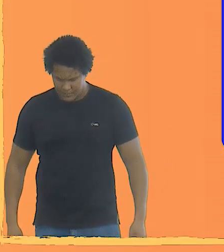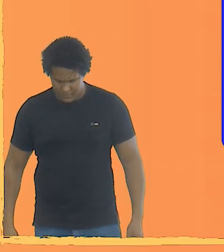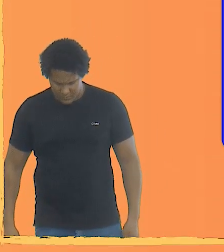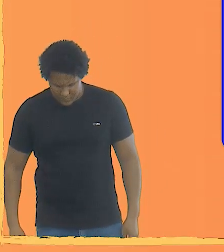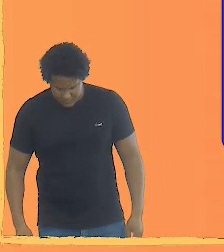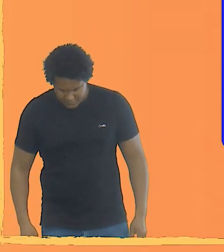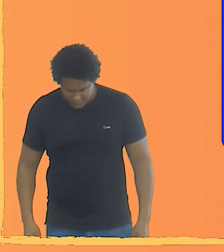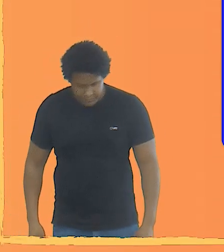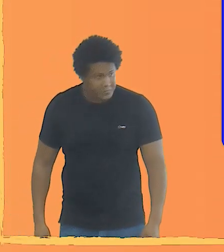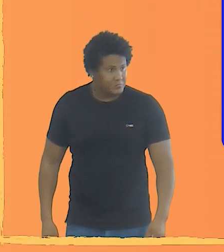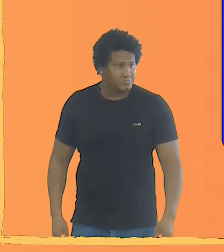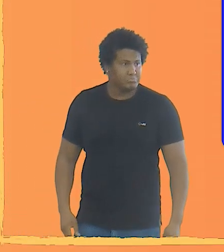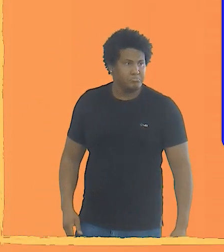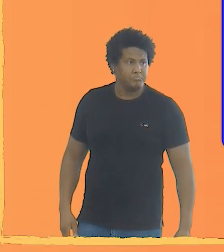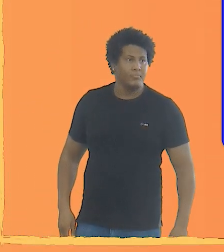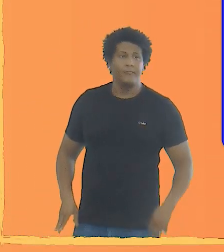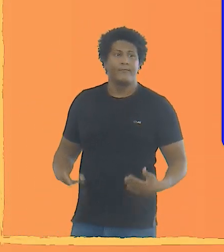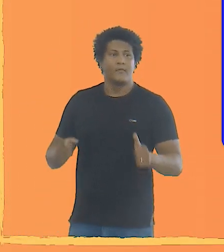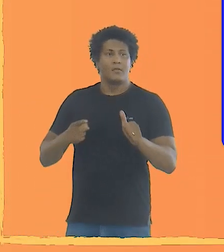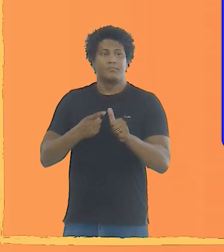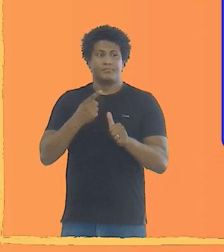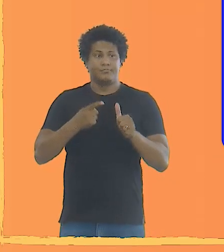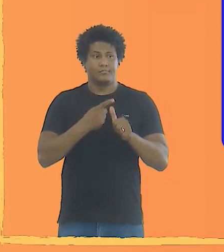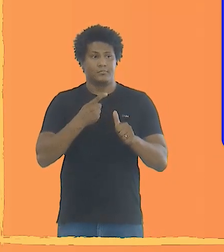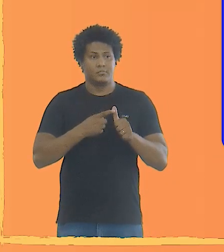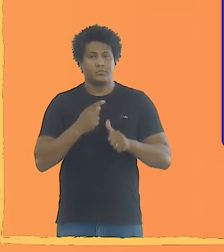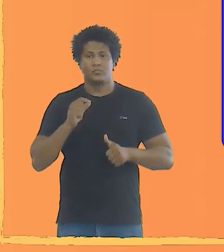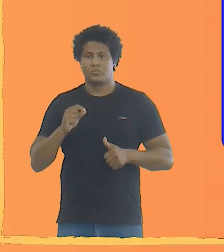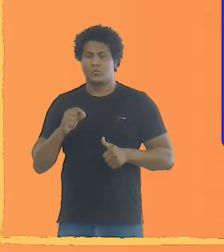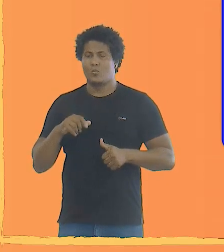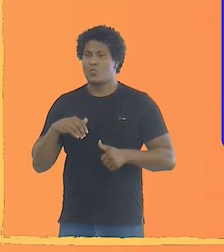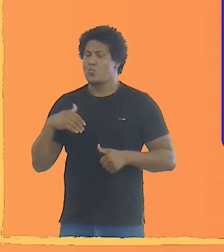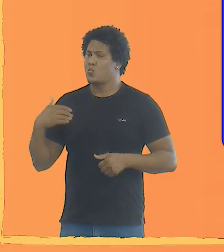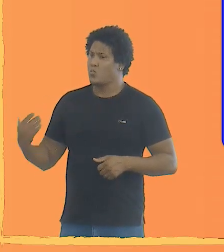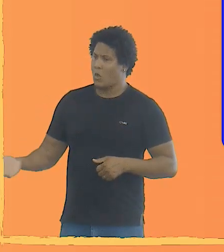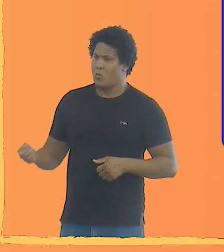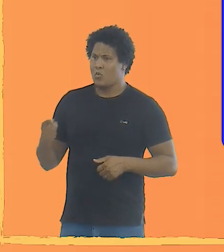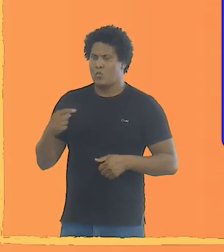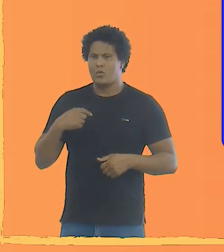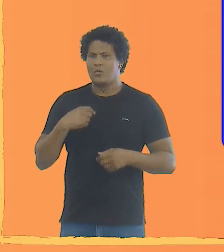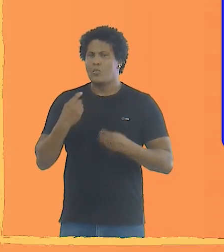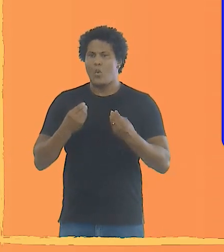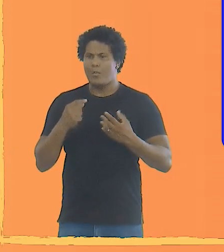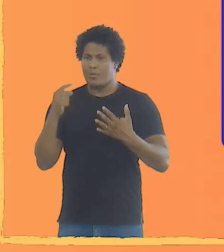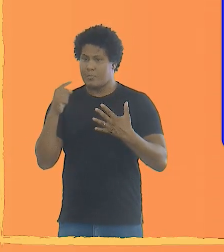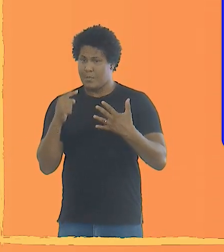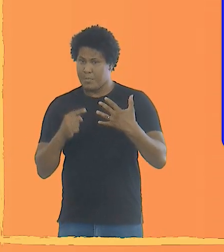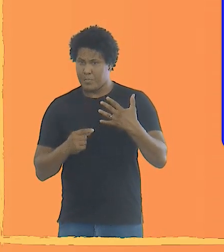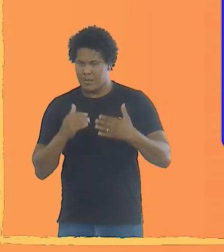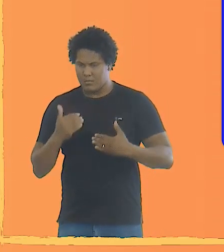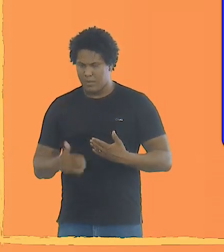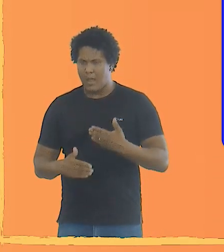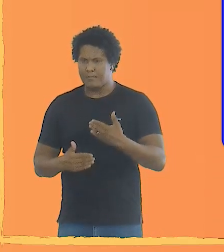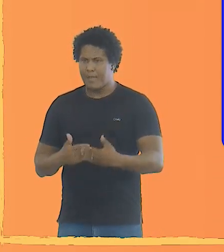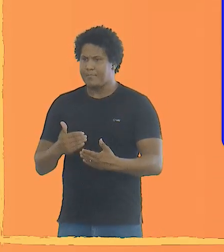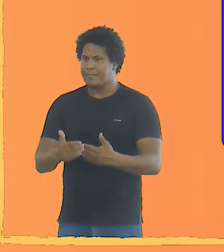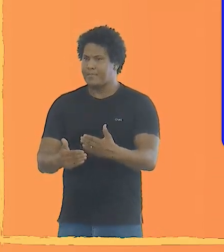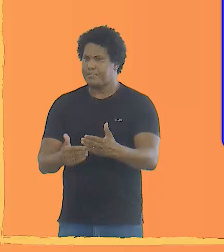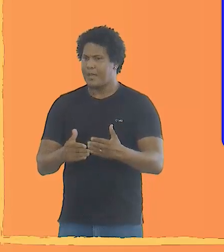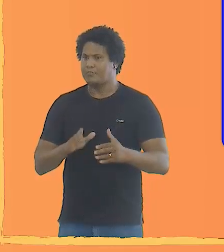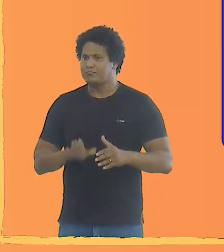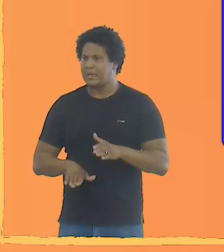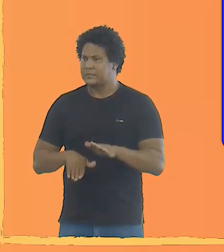passos necessários para aplicar o princípio fundamental da contagem? São 3 coisas bem simples. A primeira